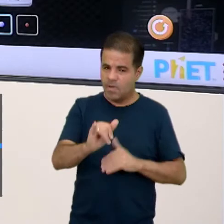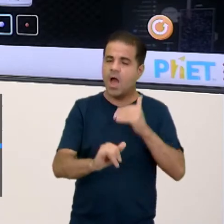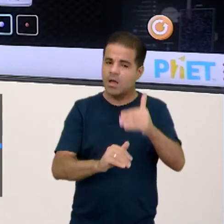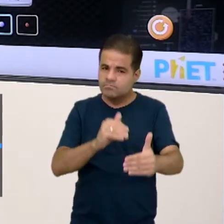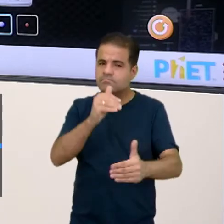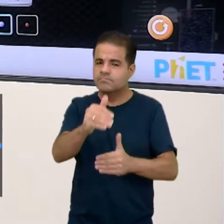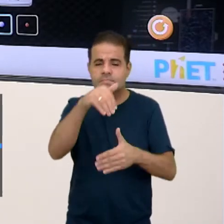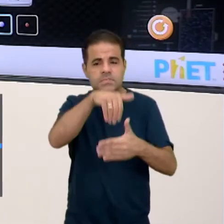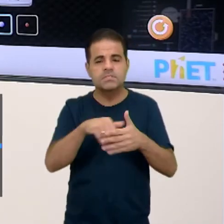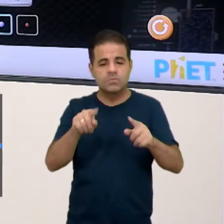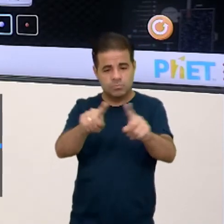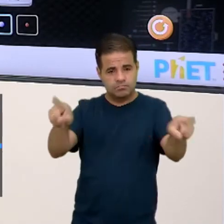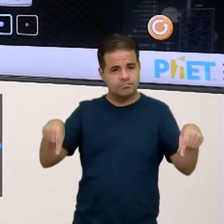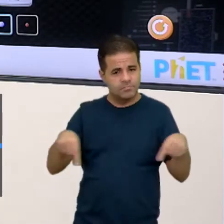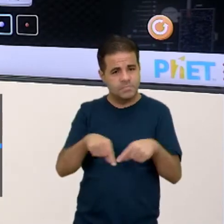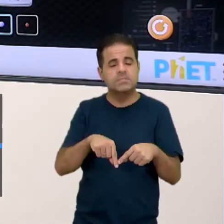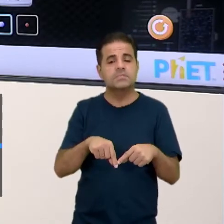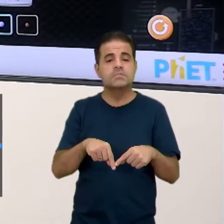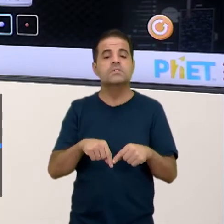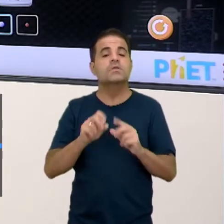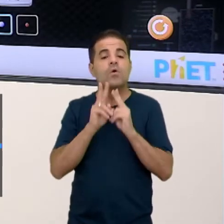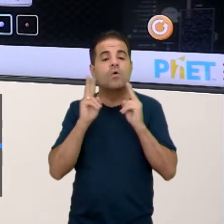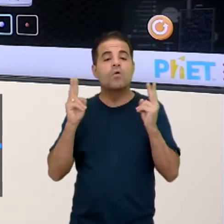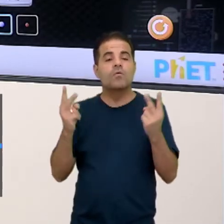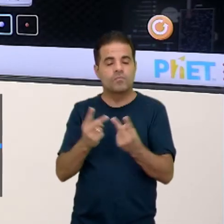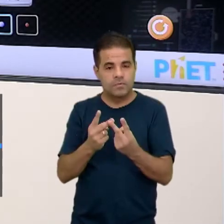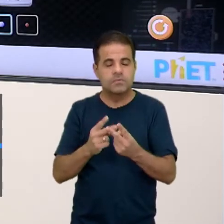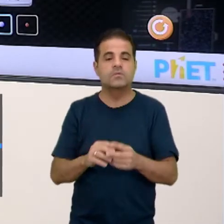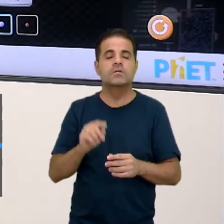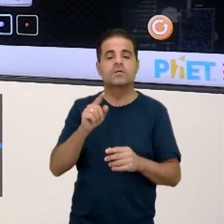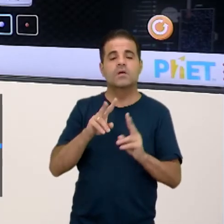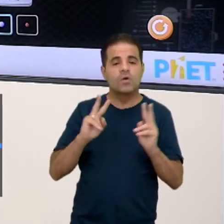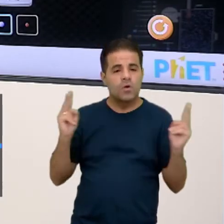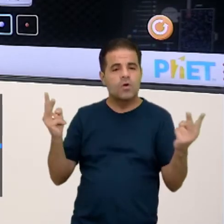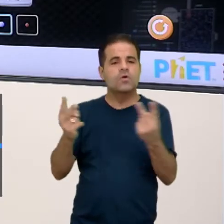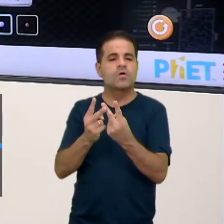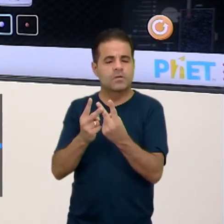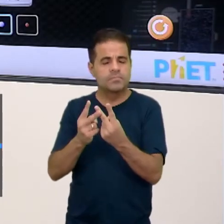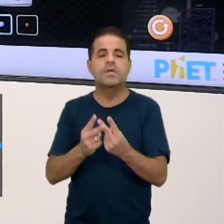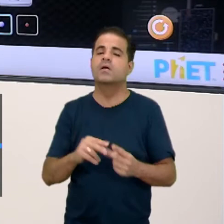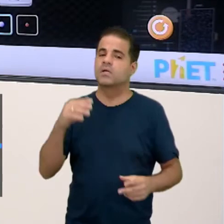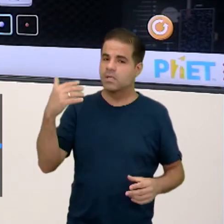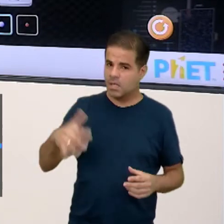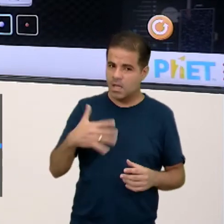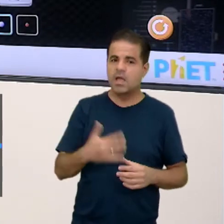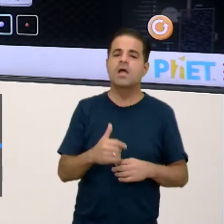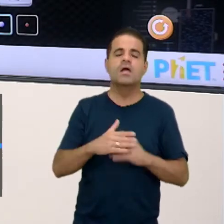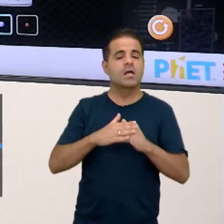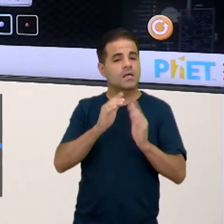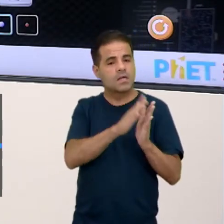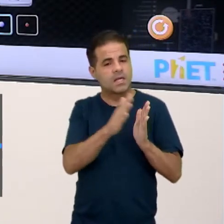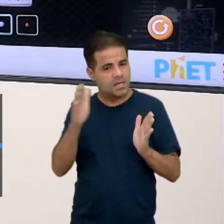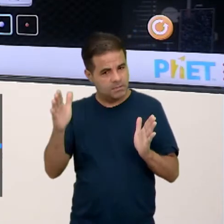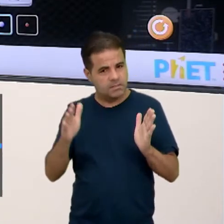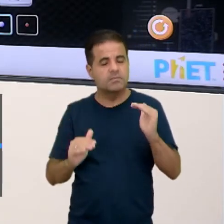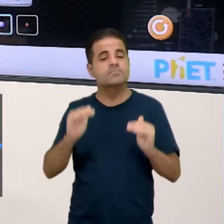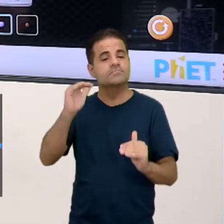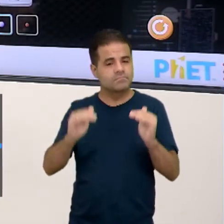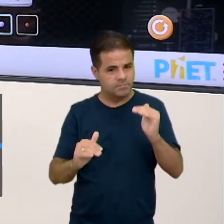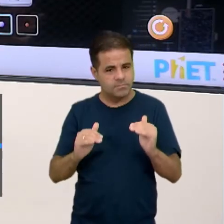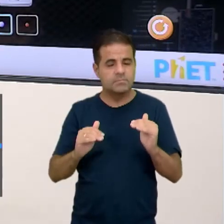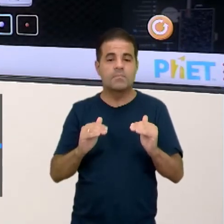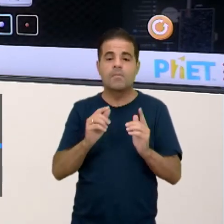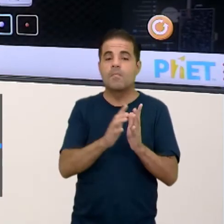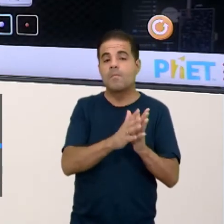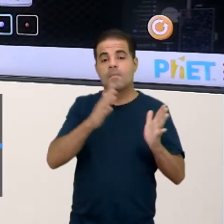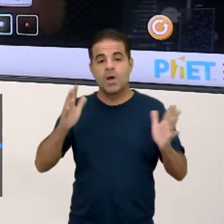desse recipiente. Então, o volume e a pressão aí, eles são também grandezas proporcionais, né? Maior o